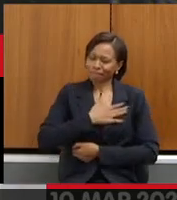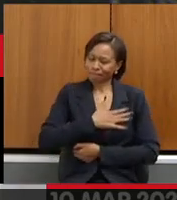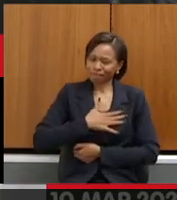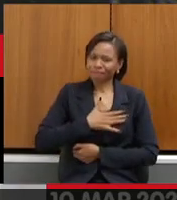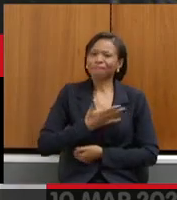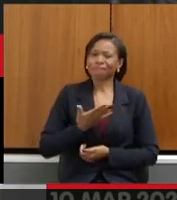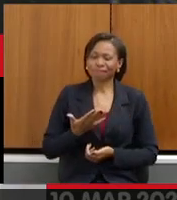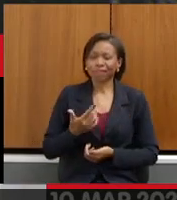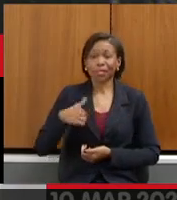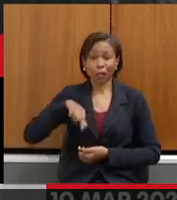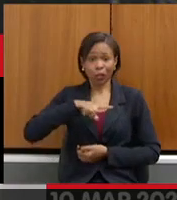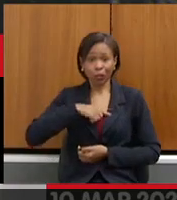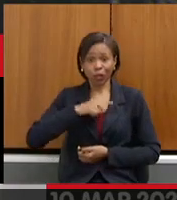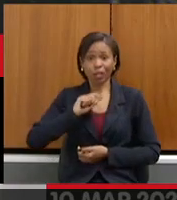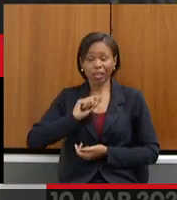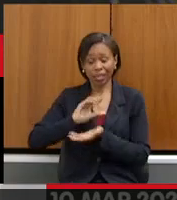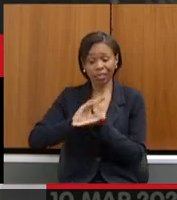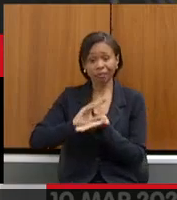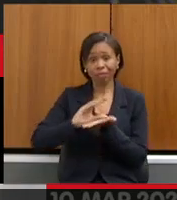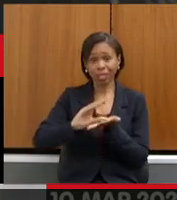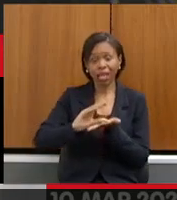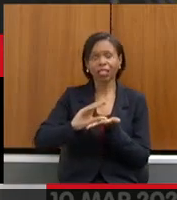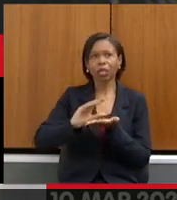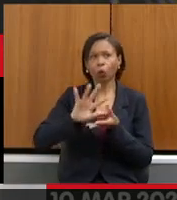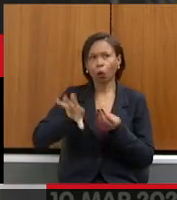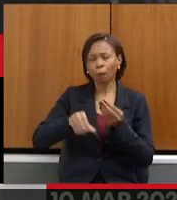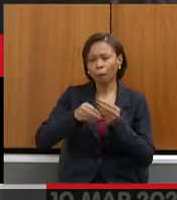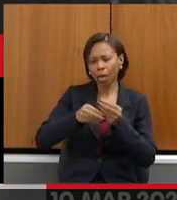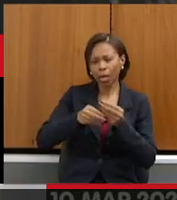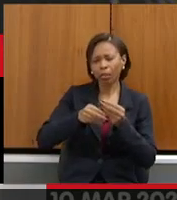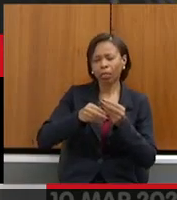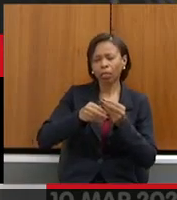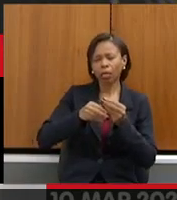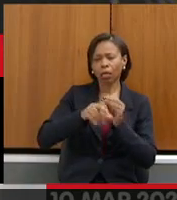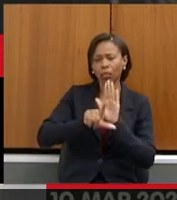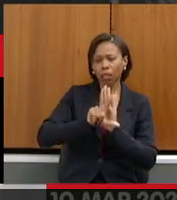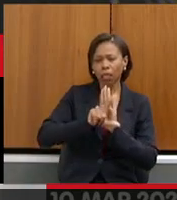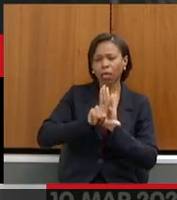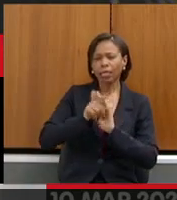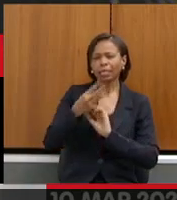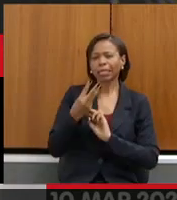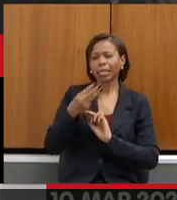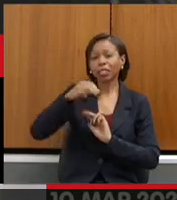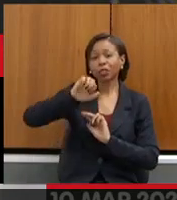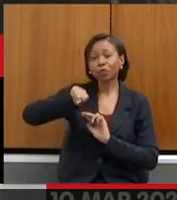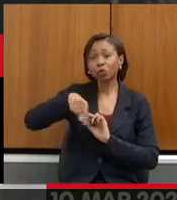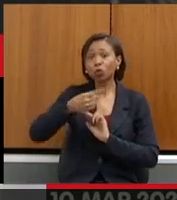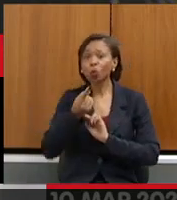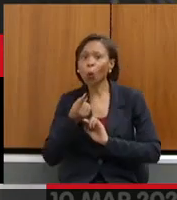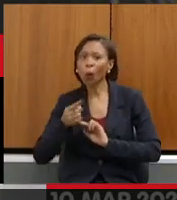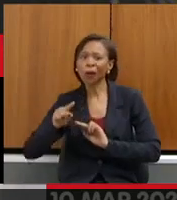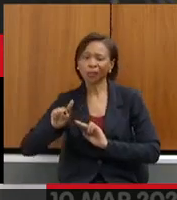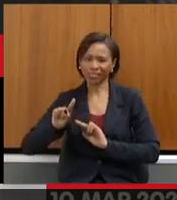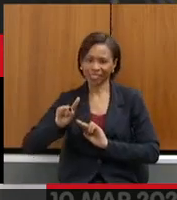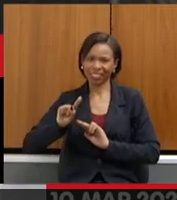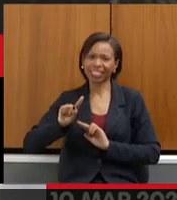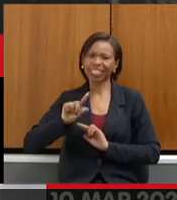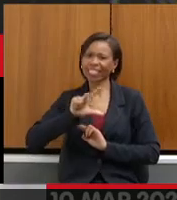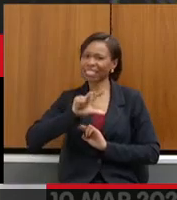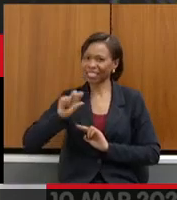e investimos de emenda parlamentar cerca de três milhões e meio e